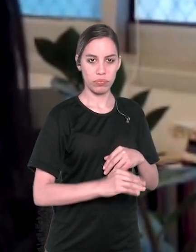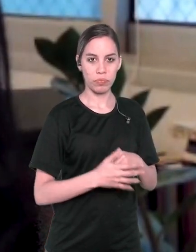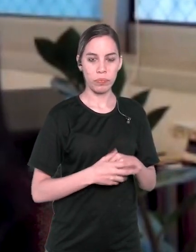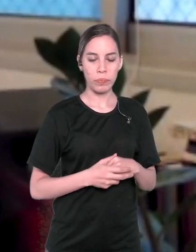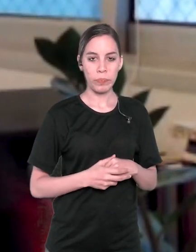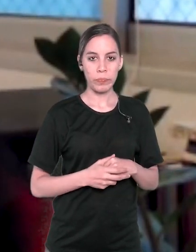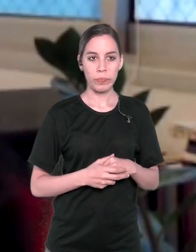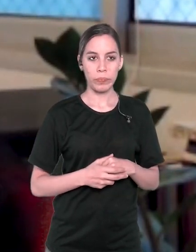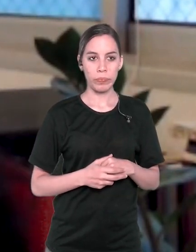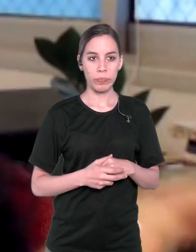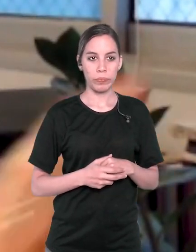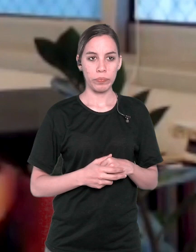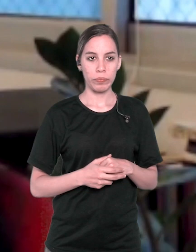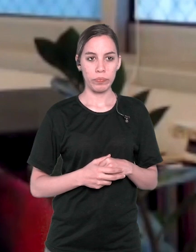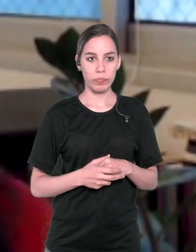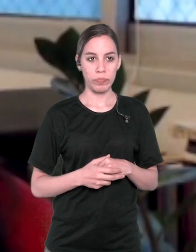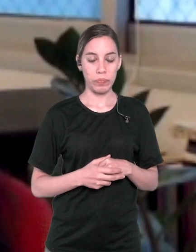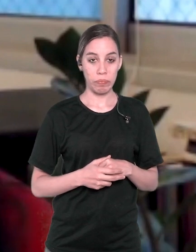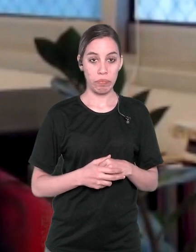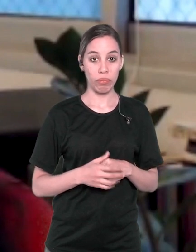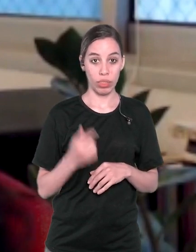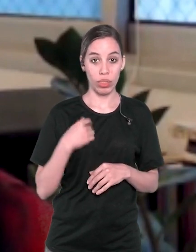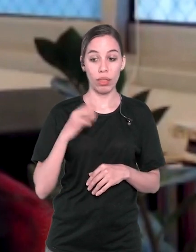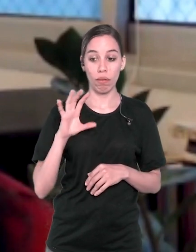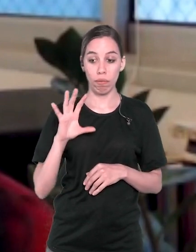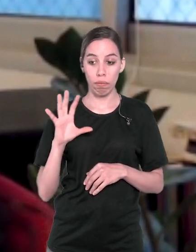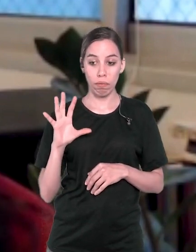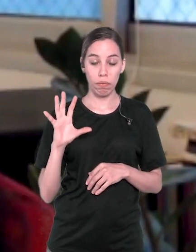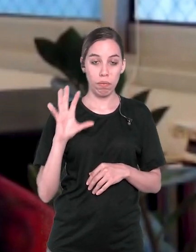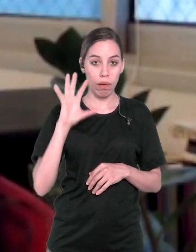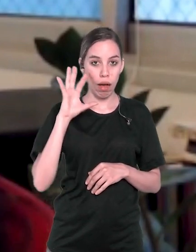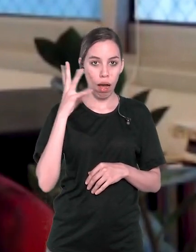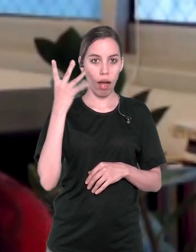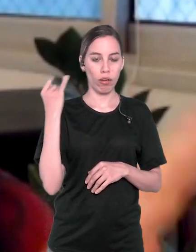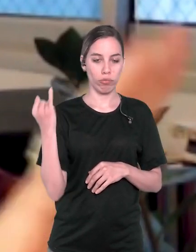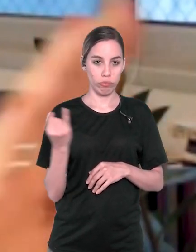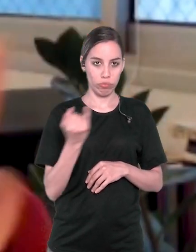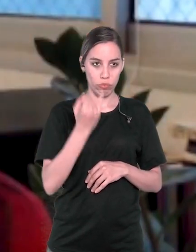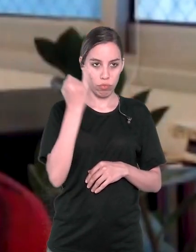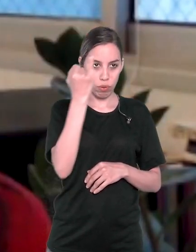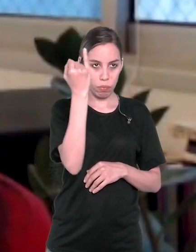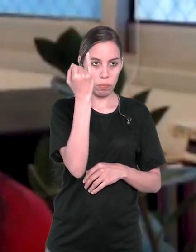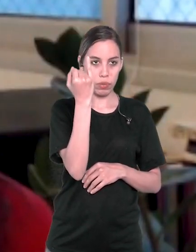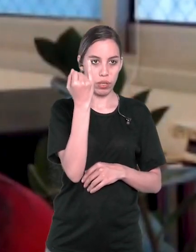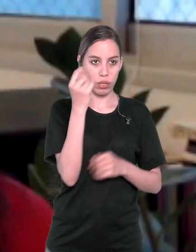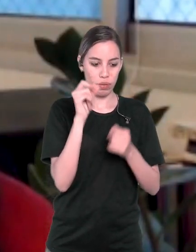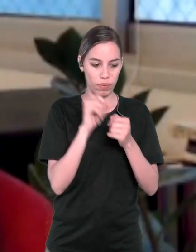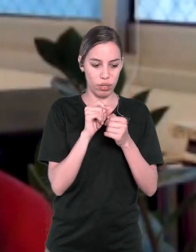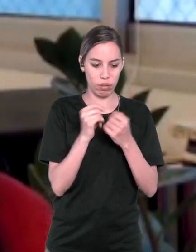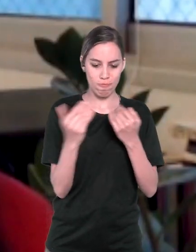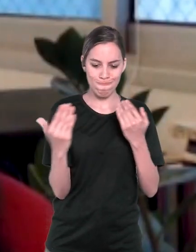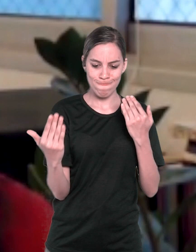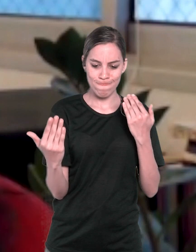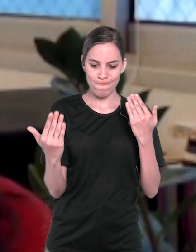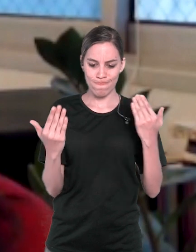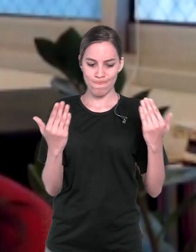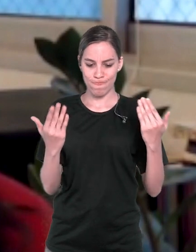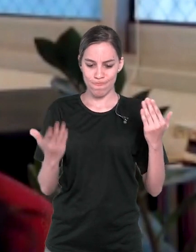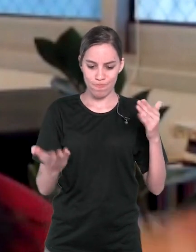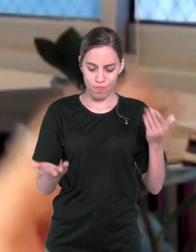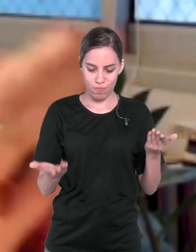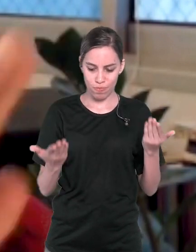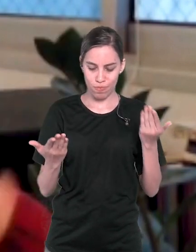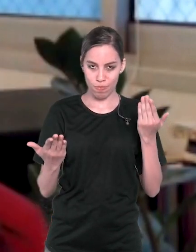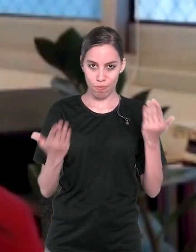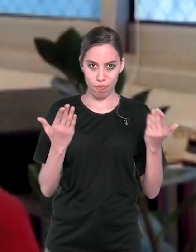E eu achei importante passar, né, por fazer esse panorama